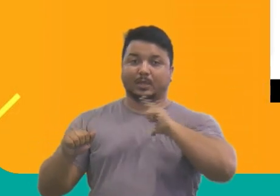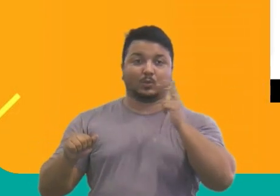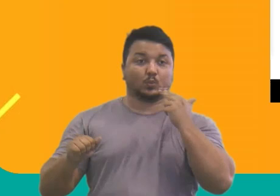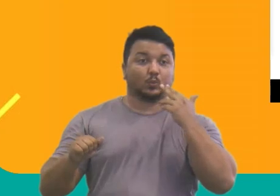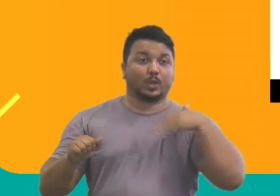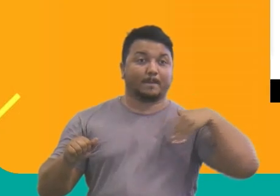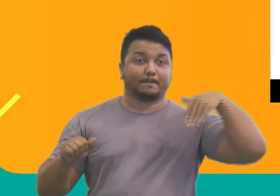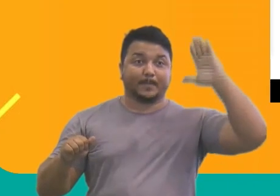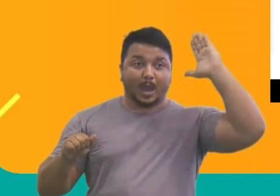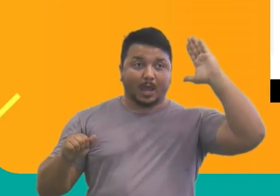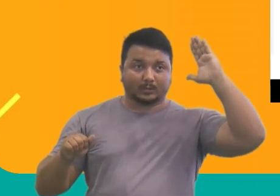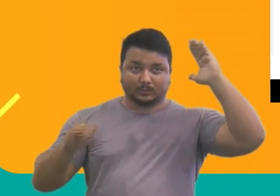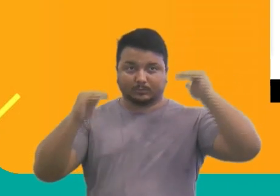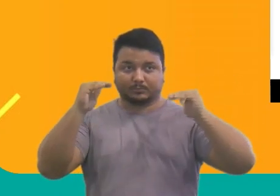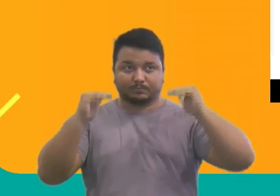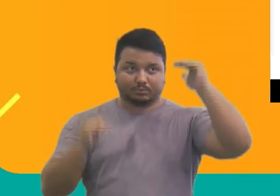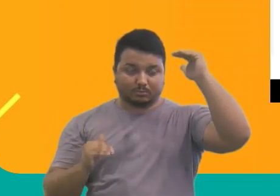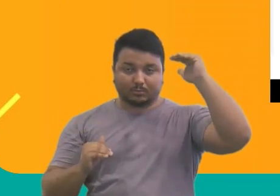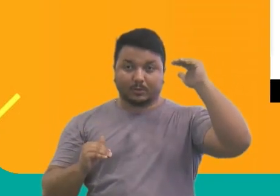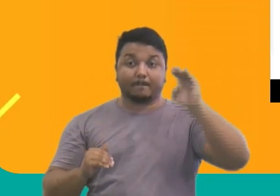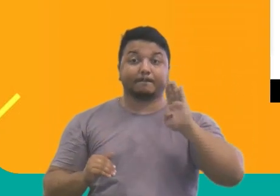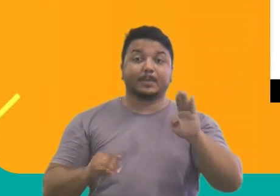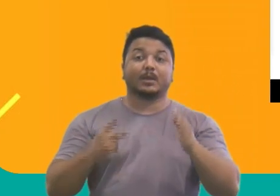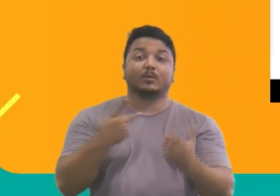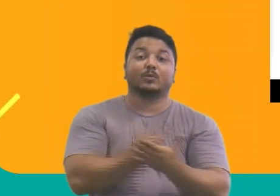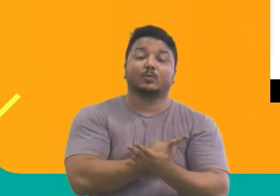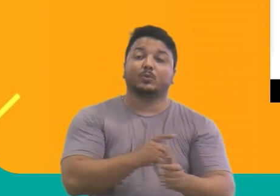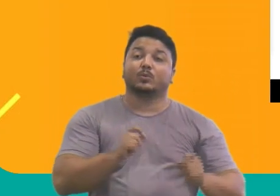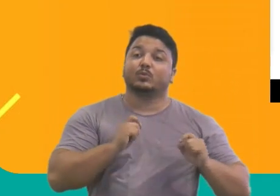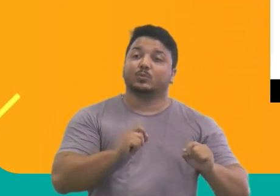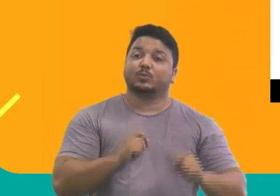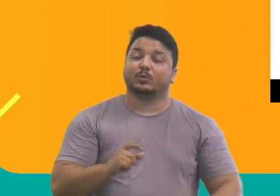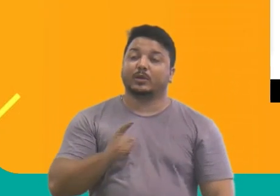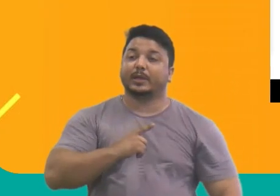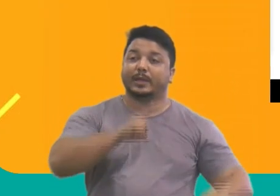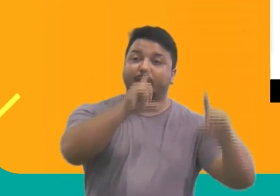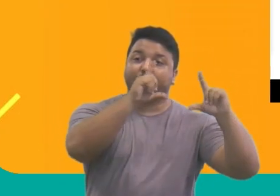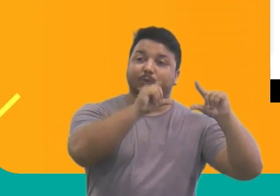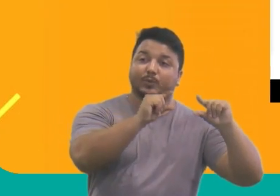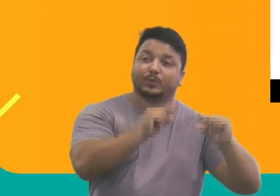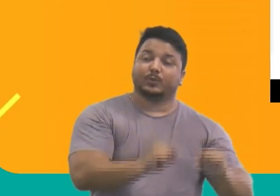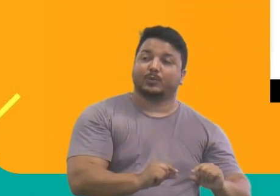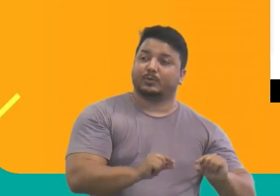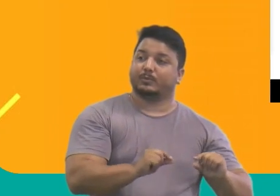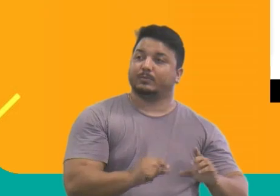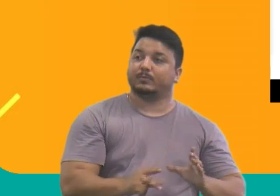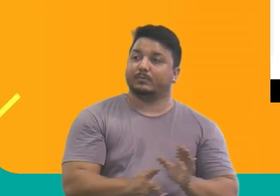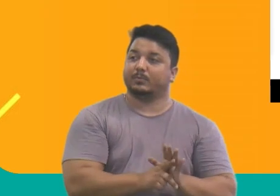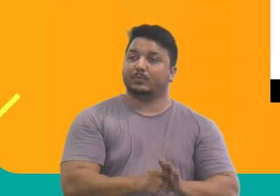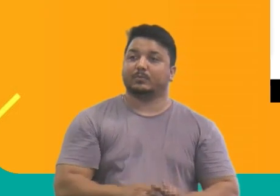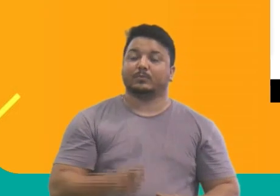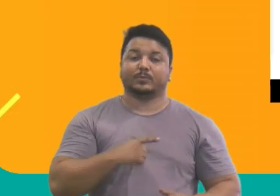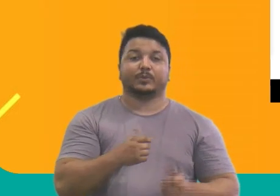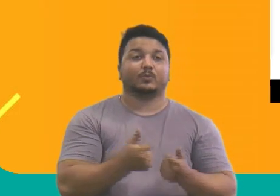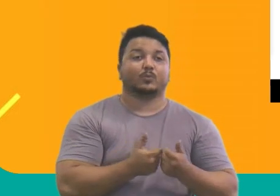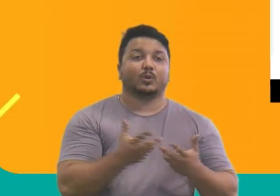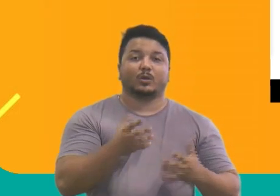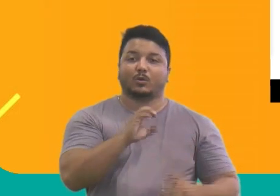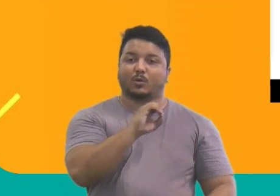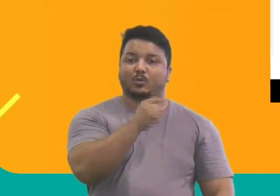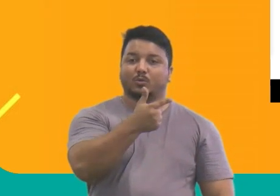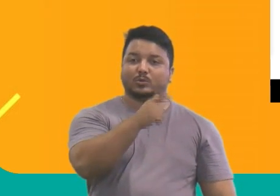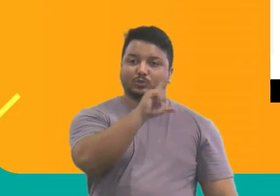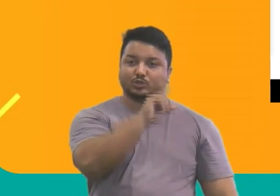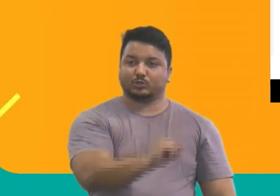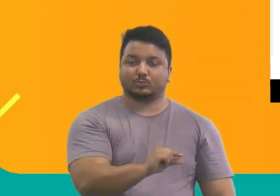eu tenho mais nutrientes do lado B, o que é que eu tenho? Uma diminuição do fluxo de